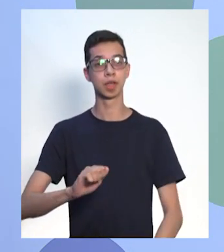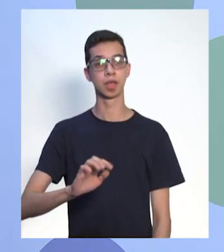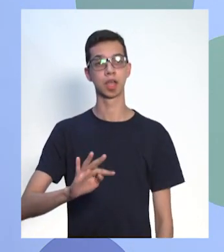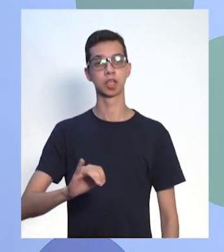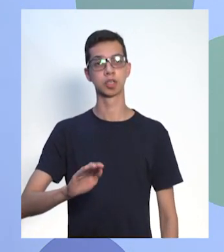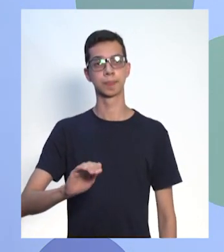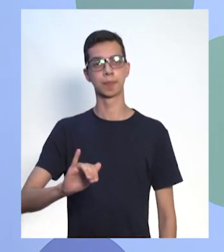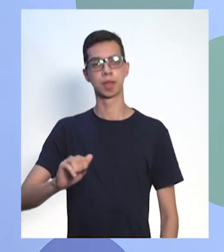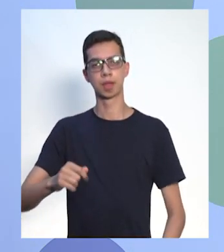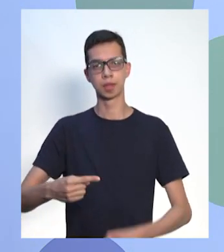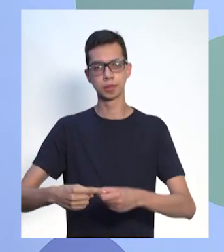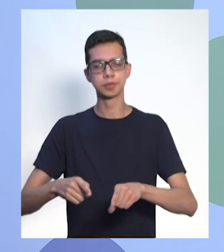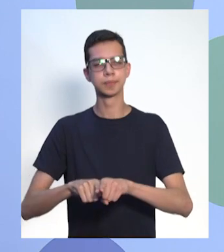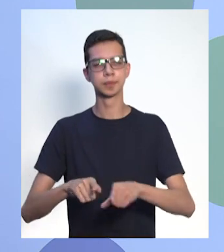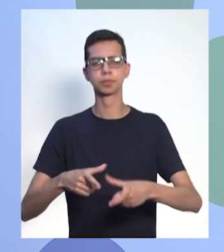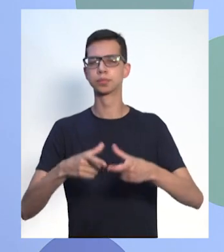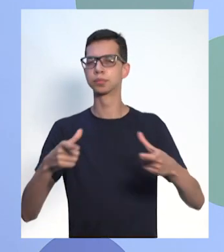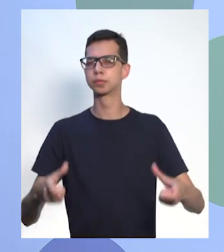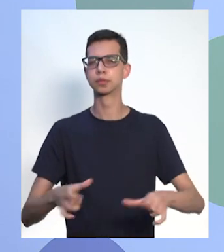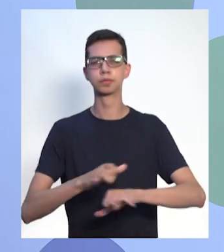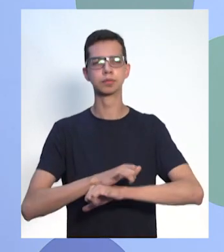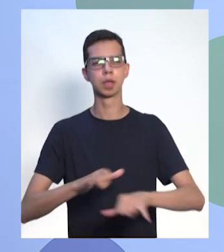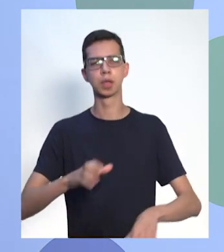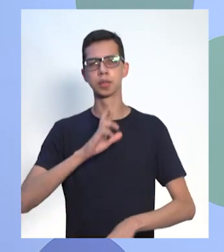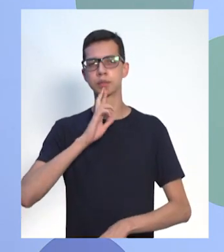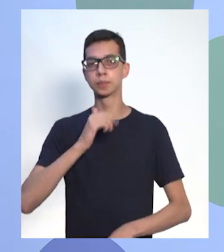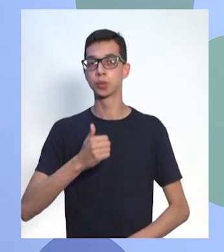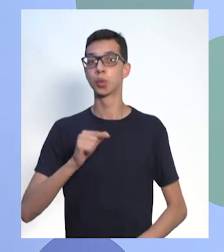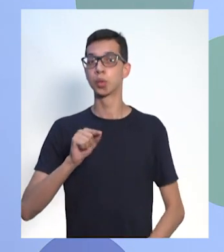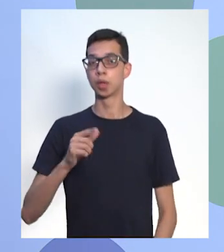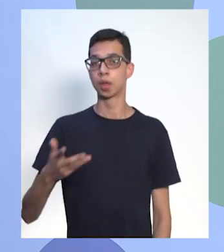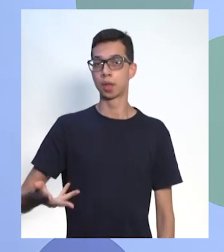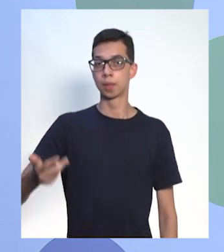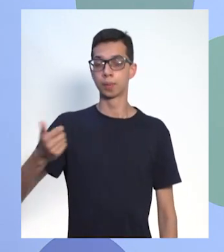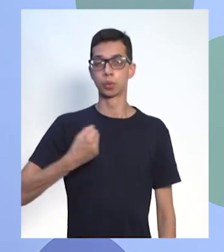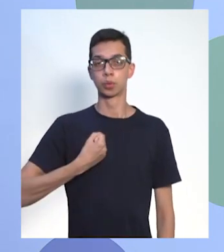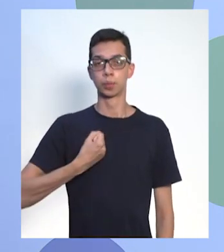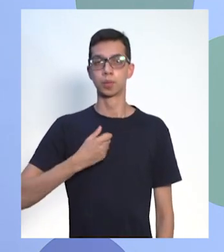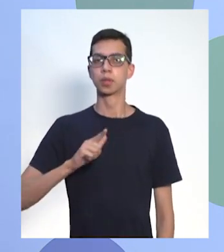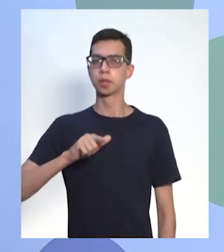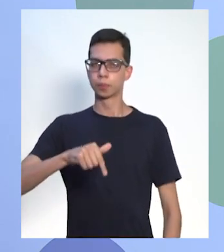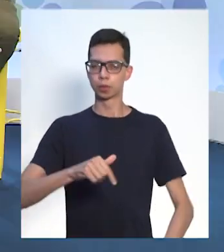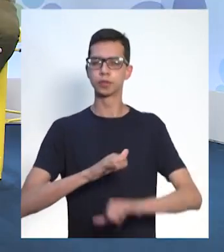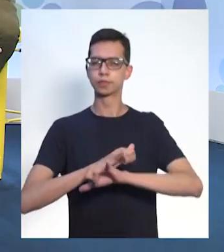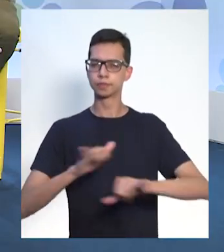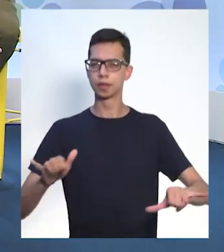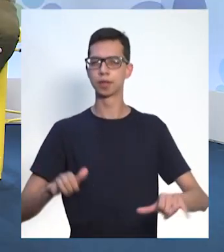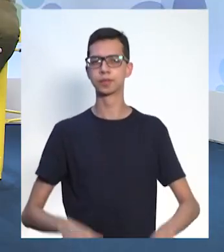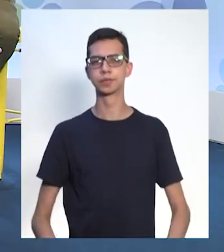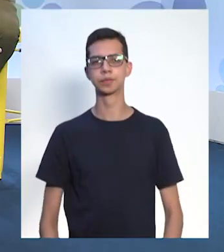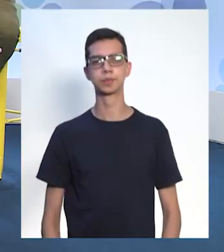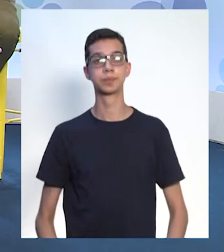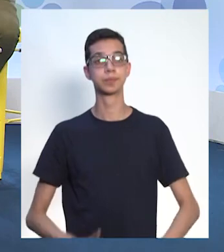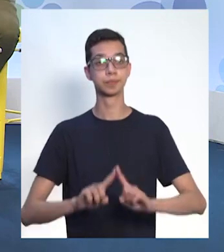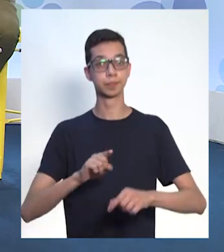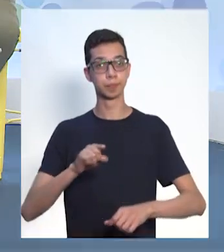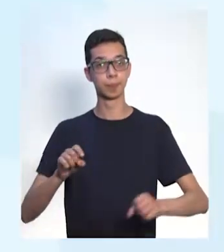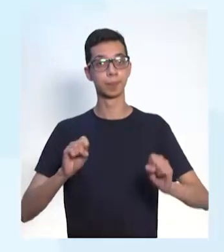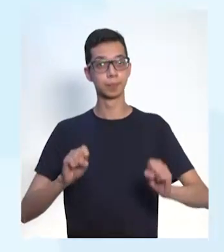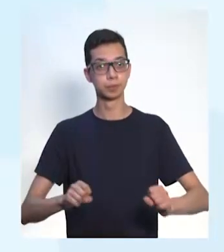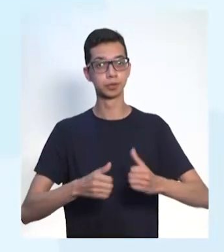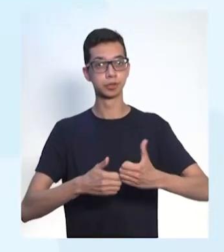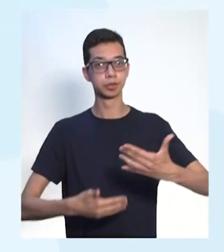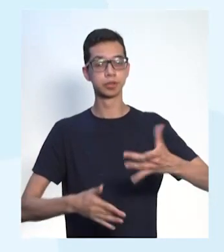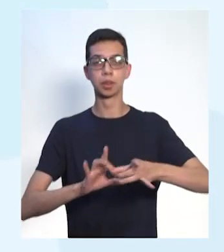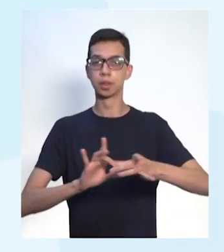qual a habilidade. A habilidade vai surgir depois aí para vocês aí, hein? Olha que beleza. Mas enquanto você comenta, podem colocar aí na tela, enquanto isso. O